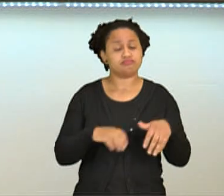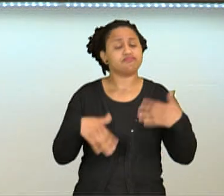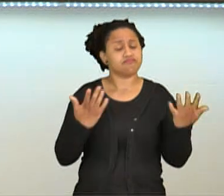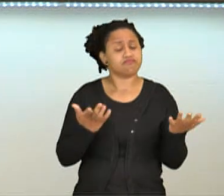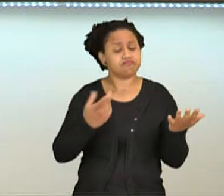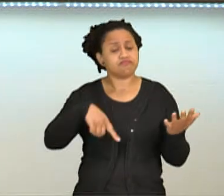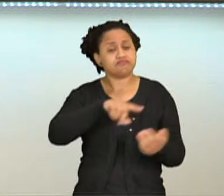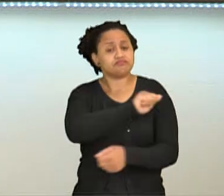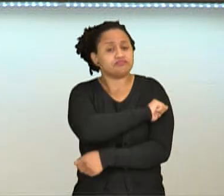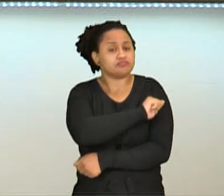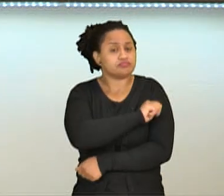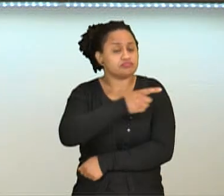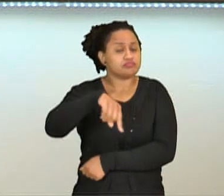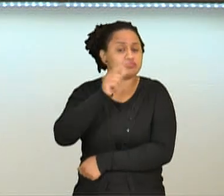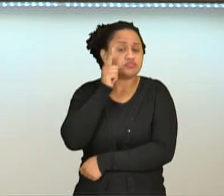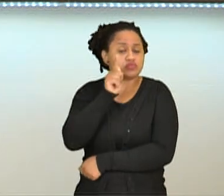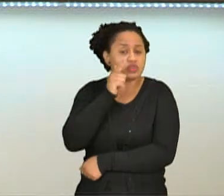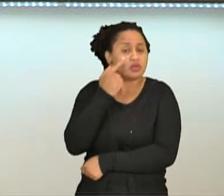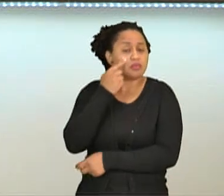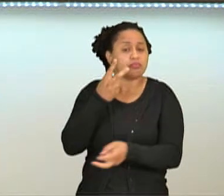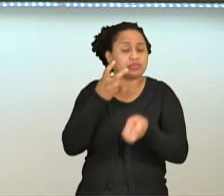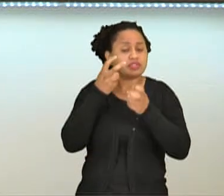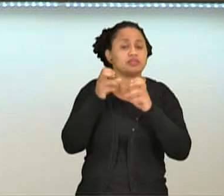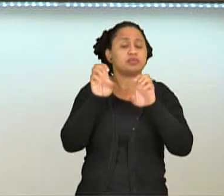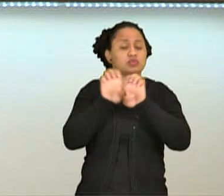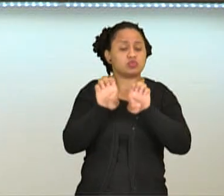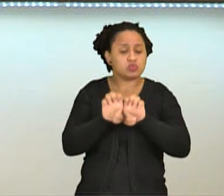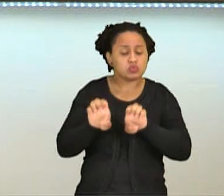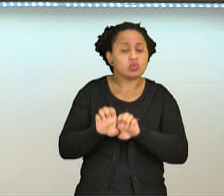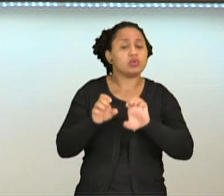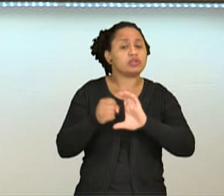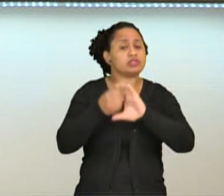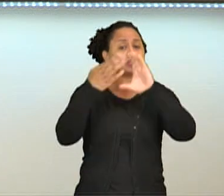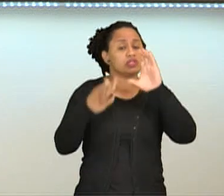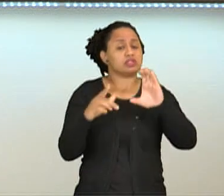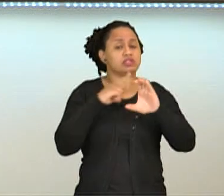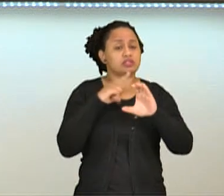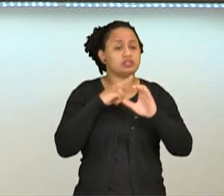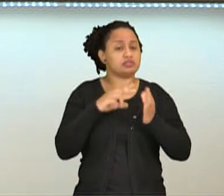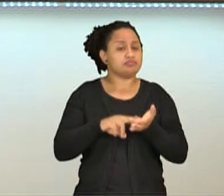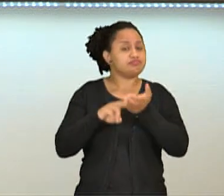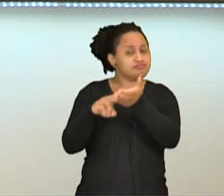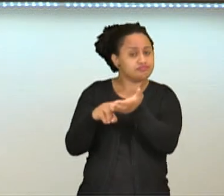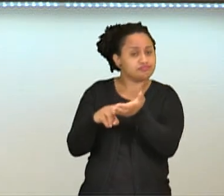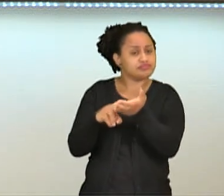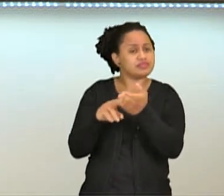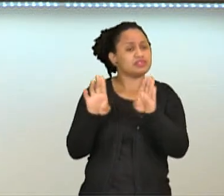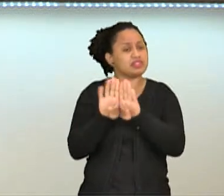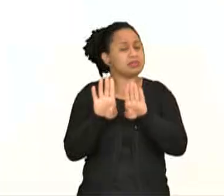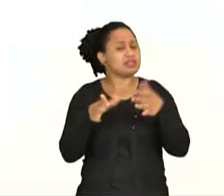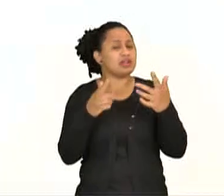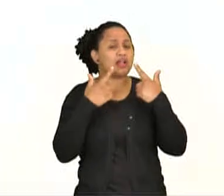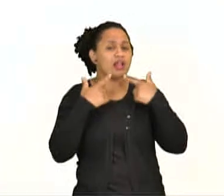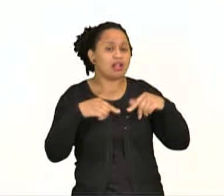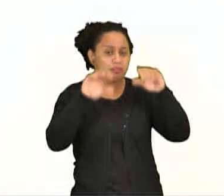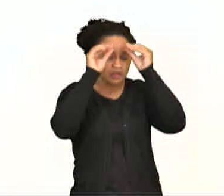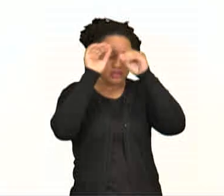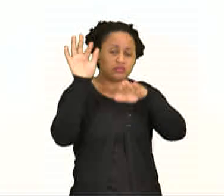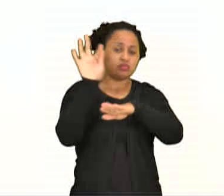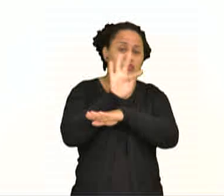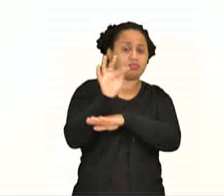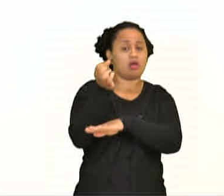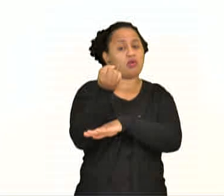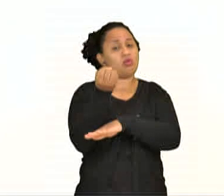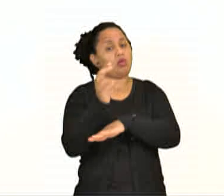Então, estudantes, conseguiram ver pela estrutura ali as características da carta? E também, será que é uma linguagem formal ou informal?